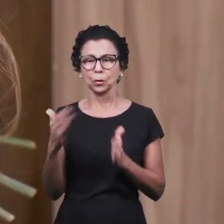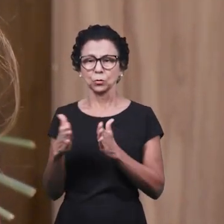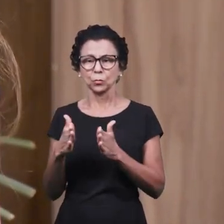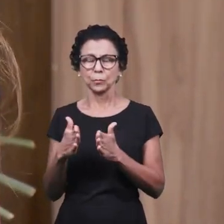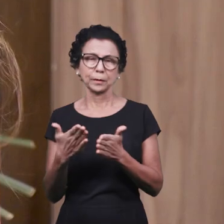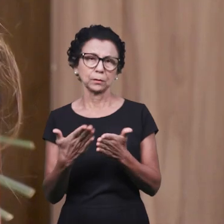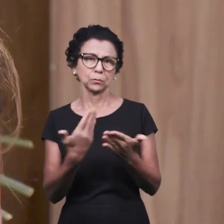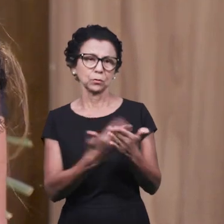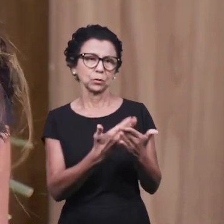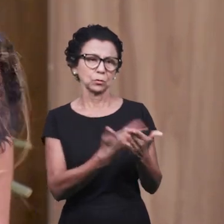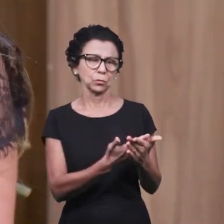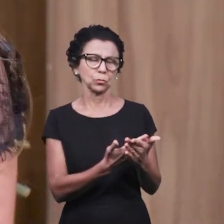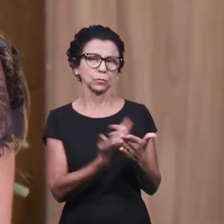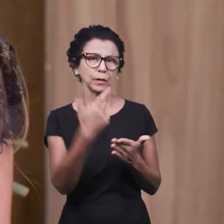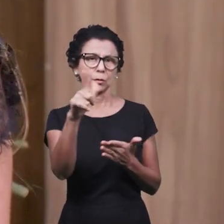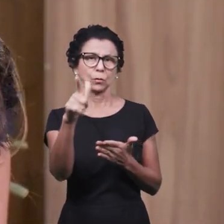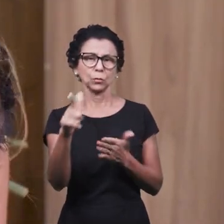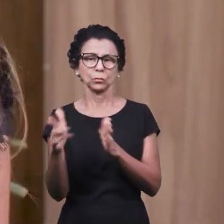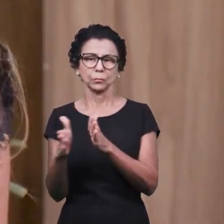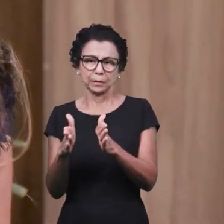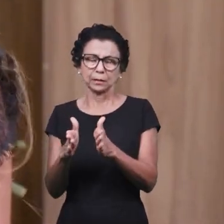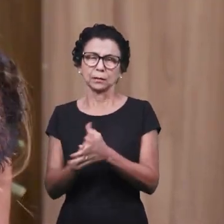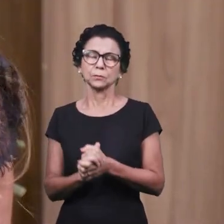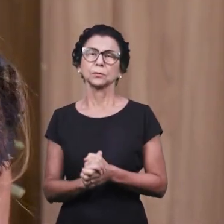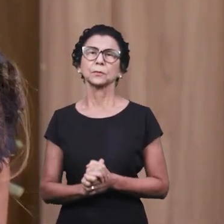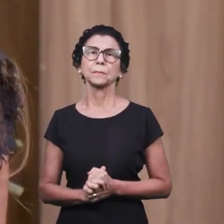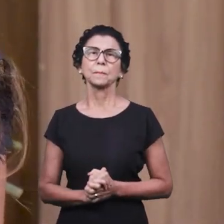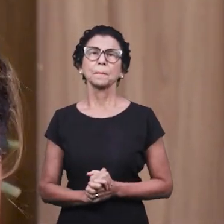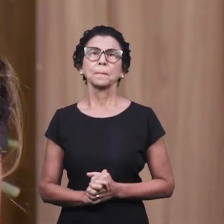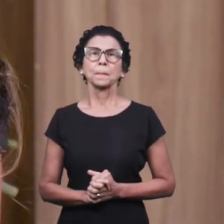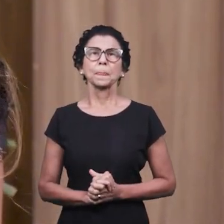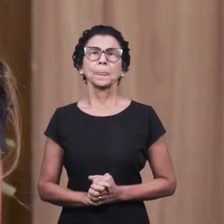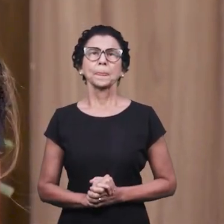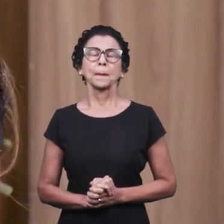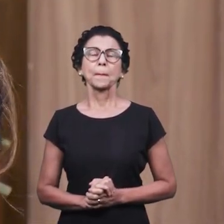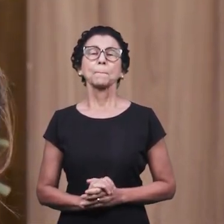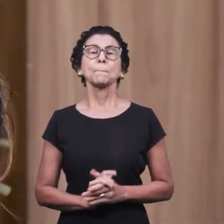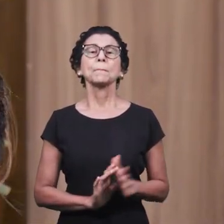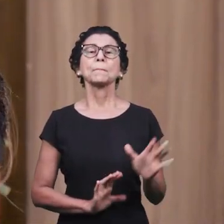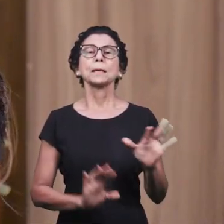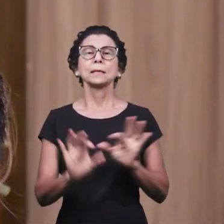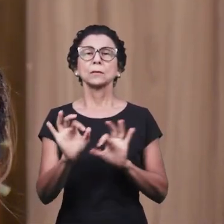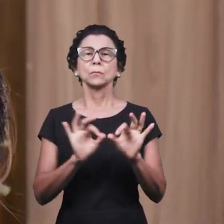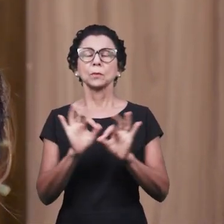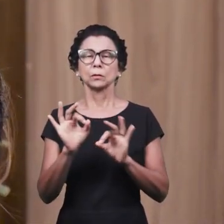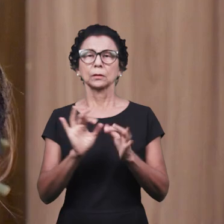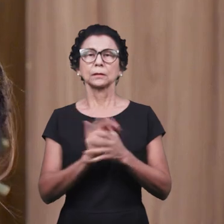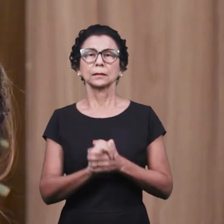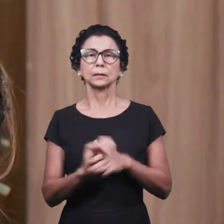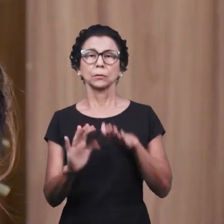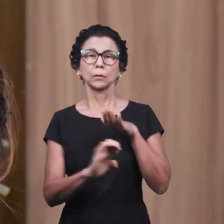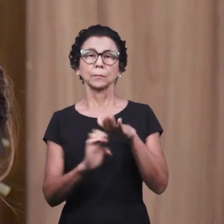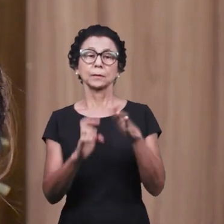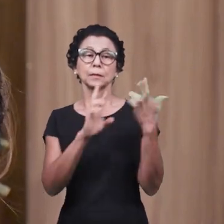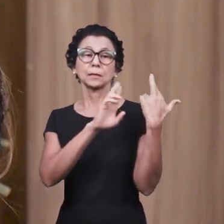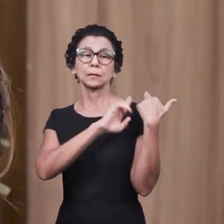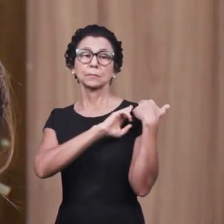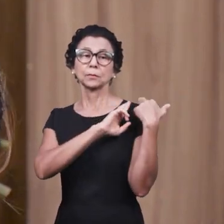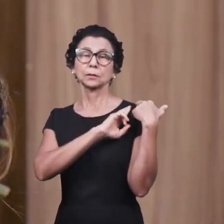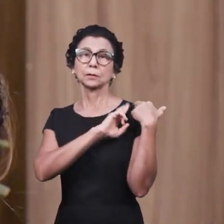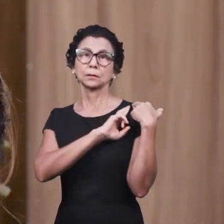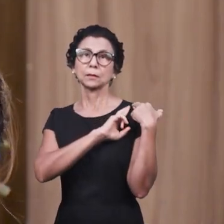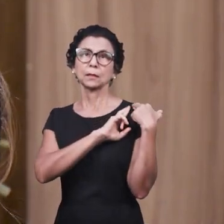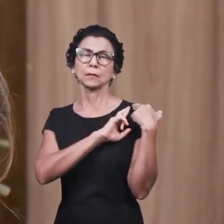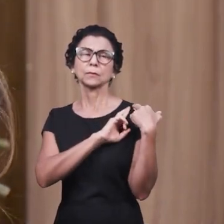nas férias e faz, não é o caso do Rotary. Mas o Rotary em si é uma organização muito responsável. Tinha pessoas lá comigo